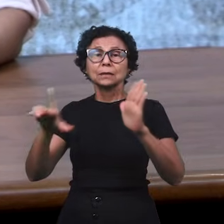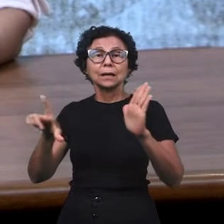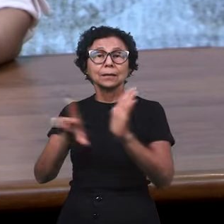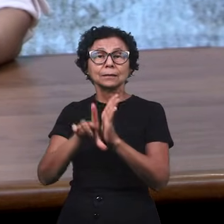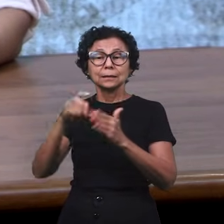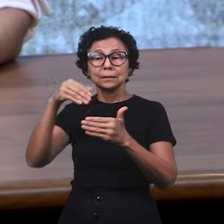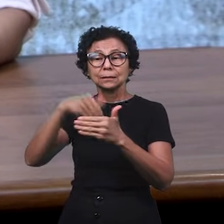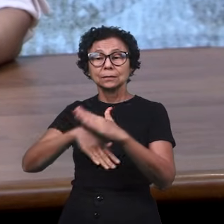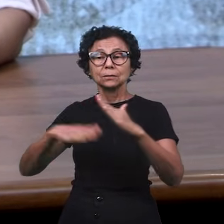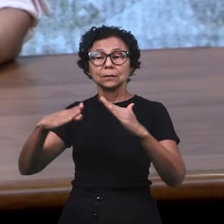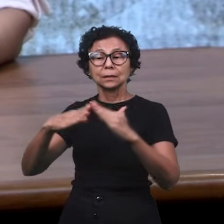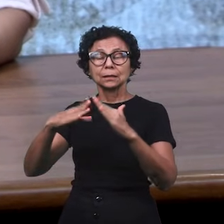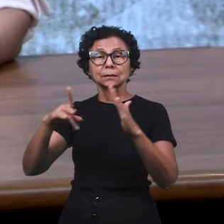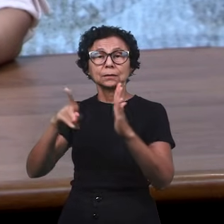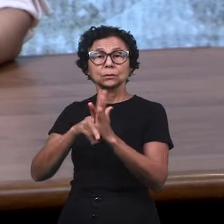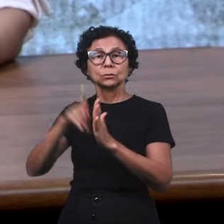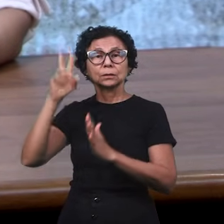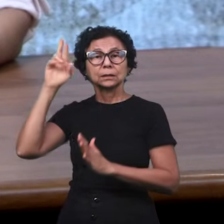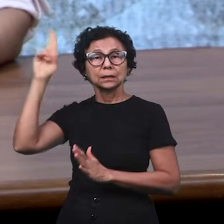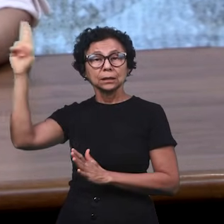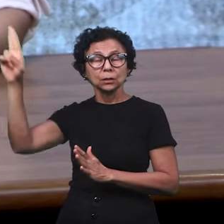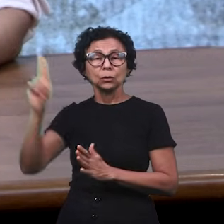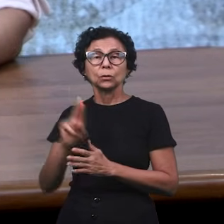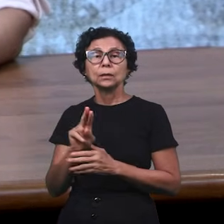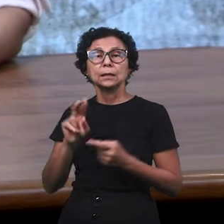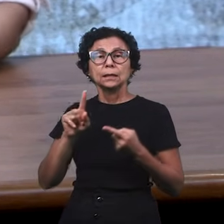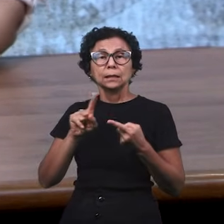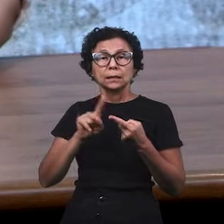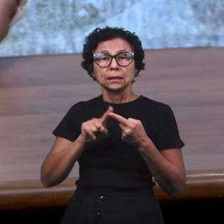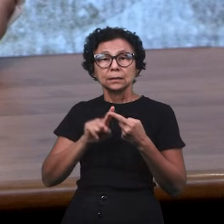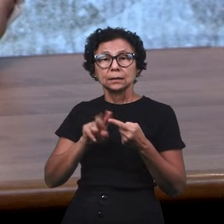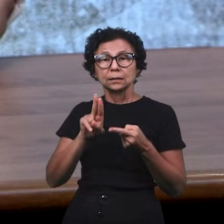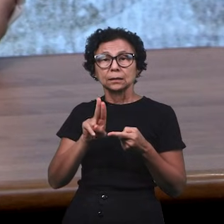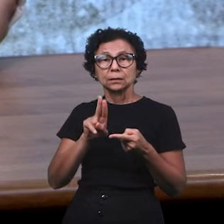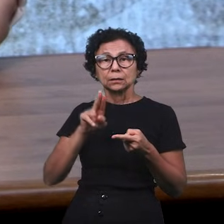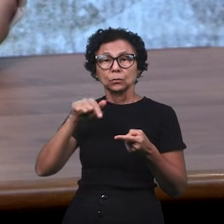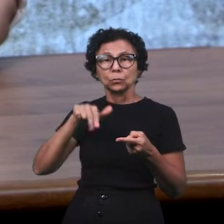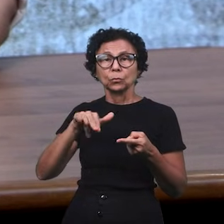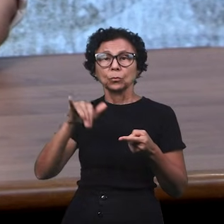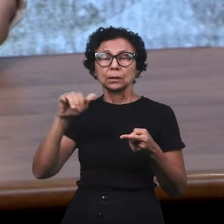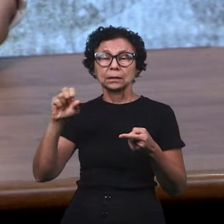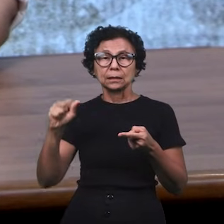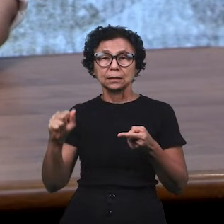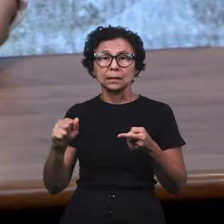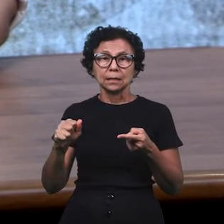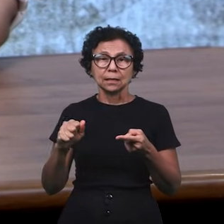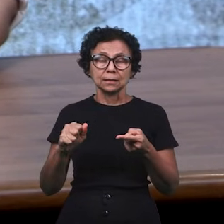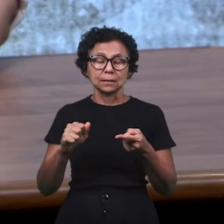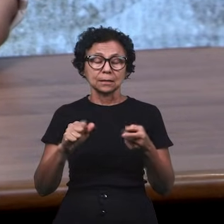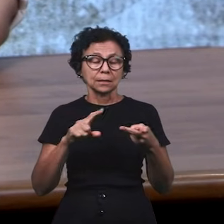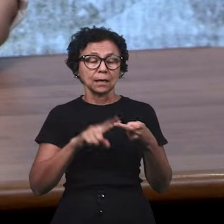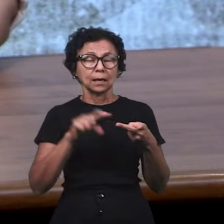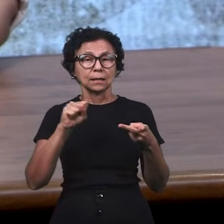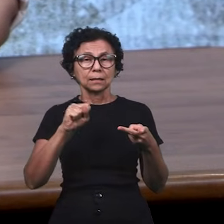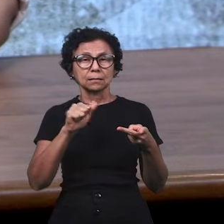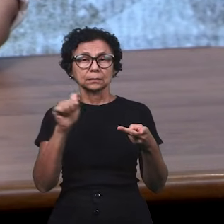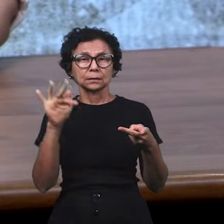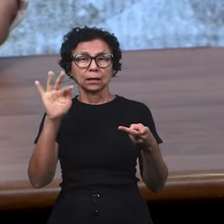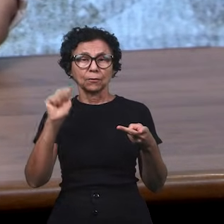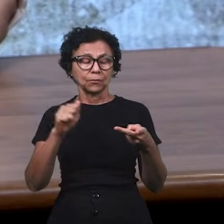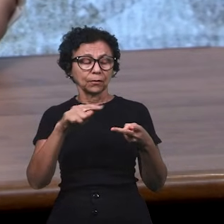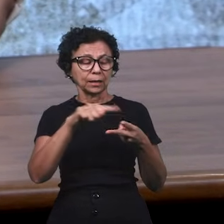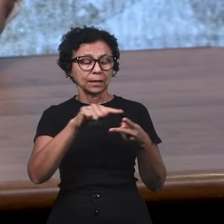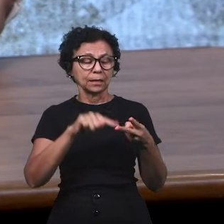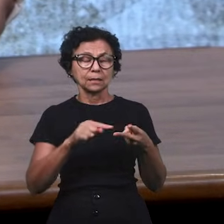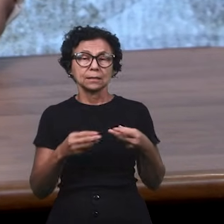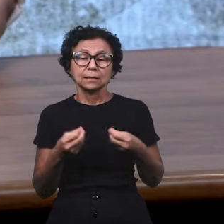E Ilquias deu o livro a Safã. E Safã levou o livro ao rei e deu conta